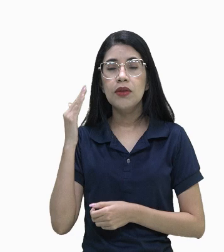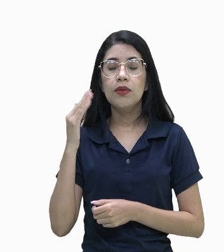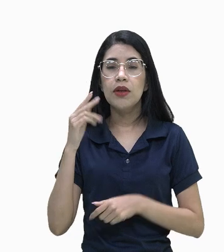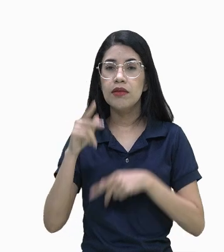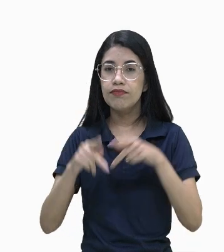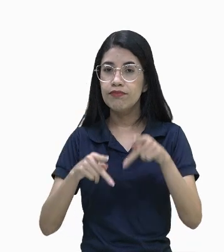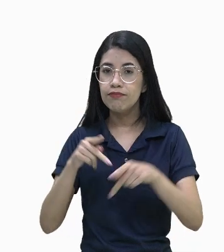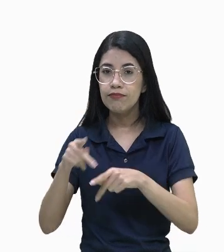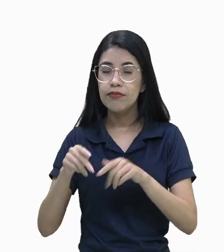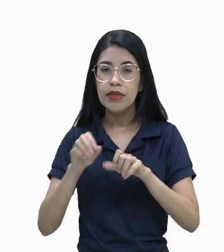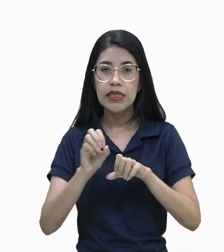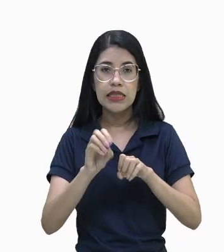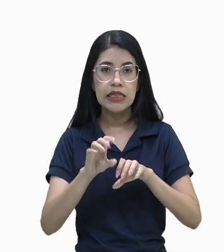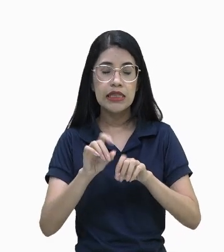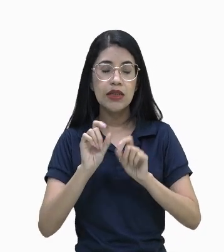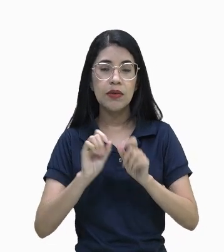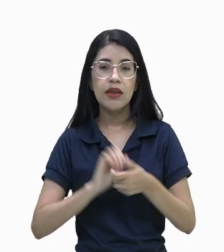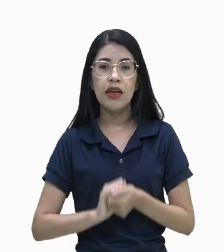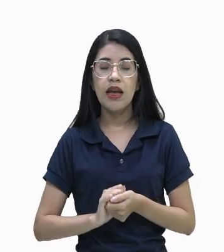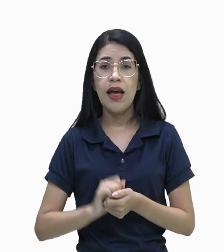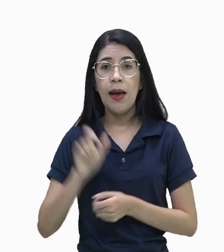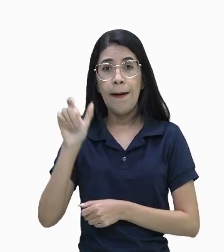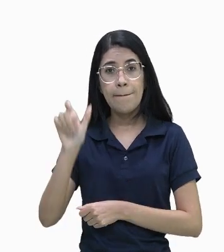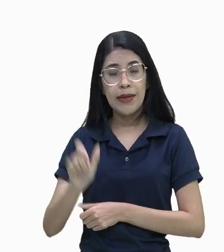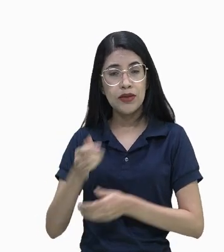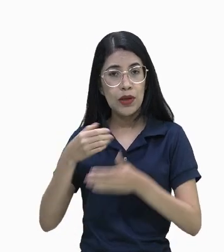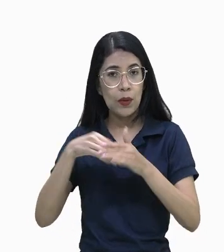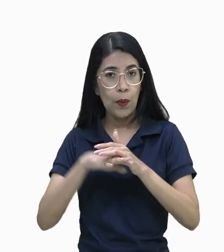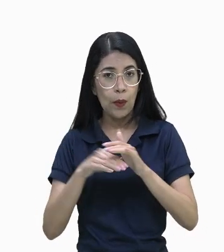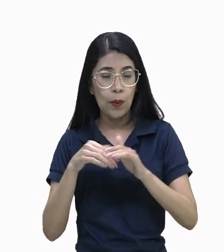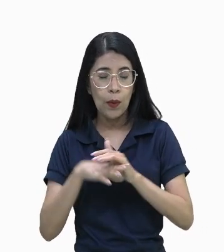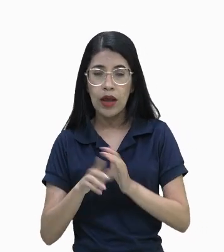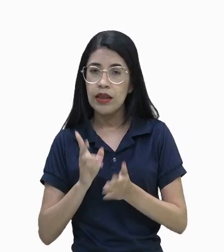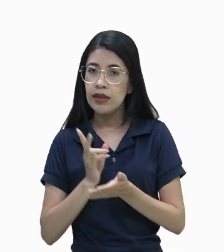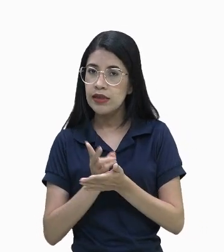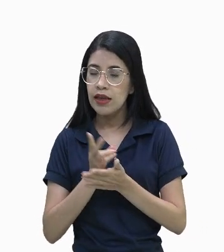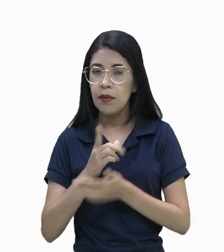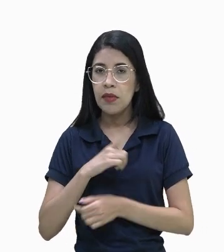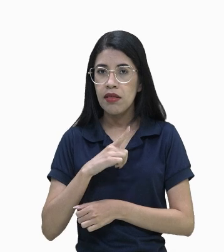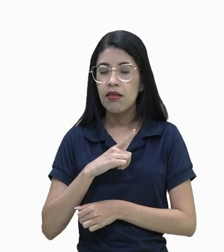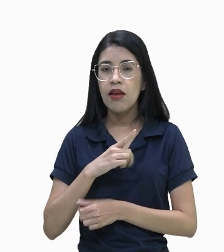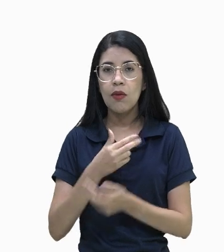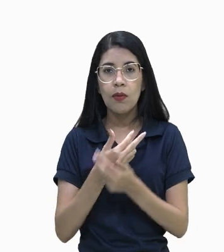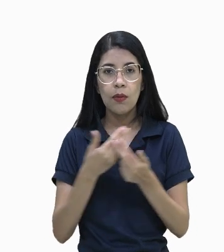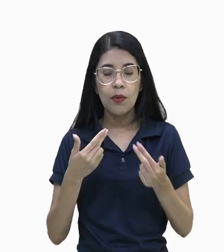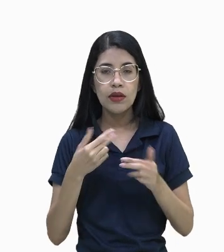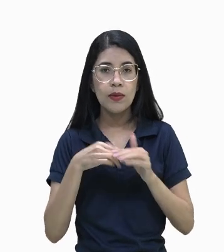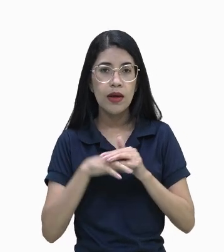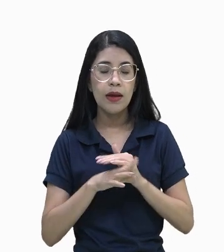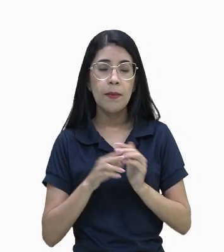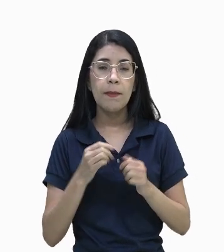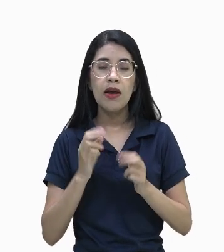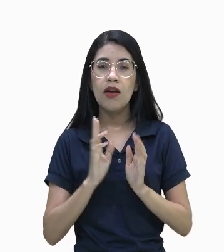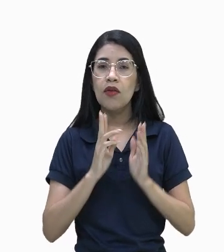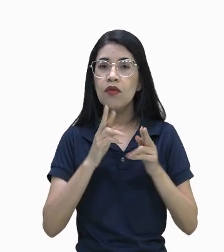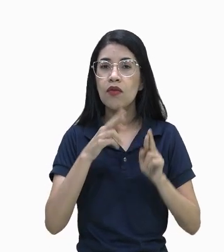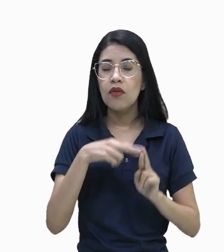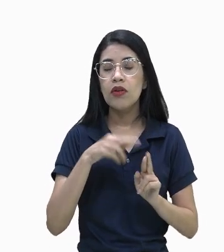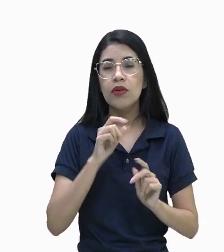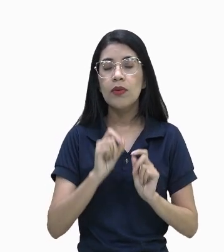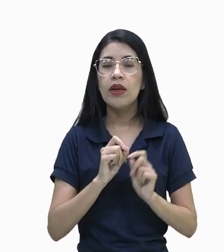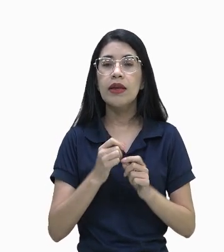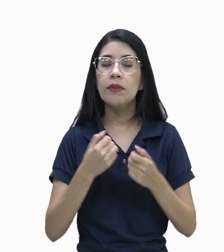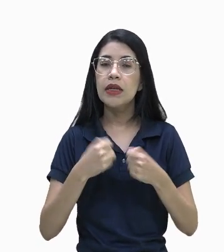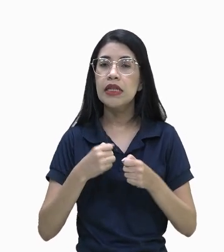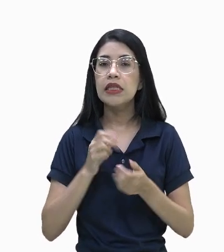ensina que quem guarda sempre tem, referindo-se à necessidade de preservar os recursos de que